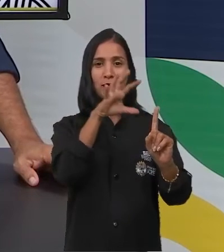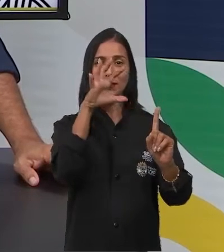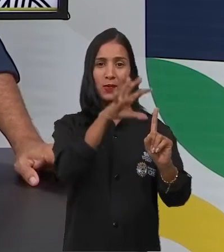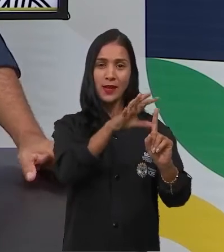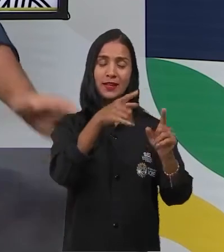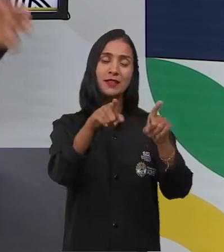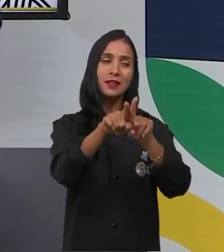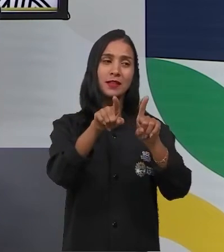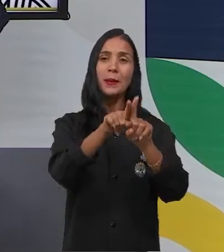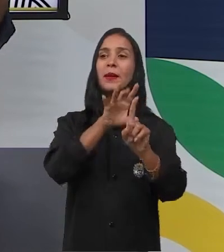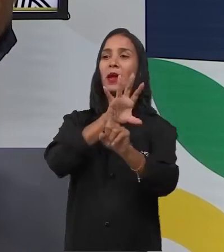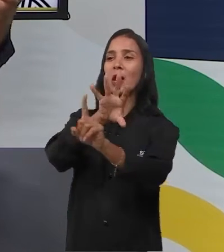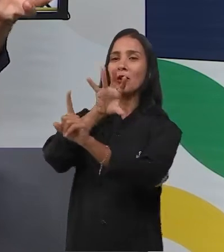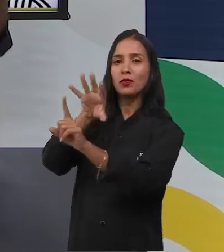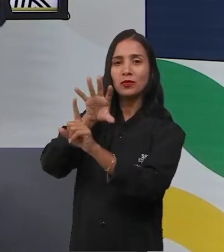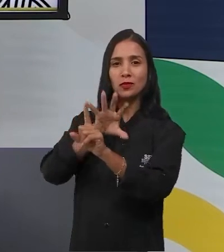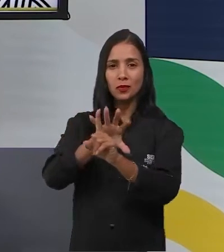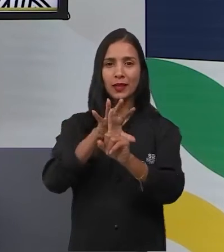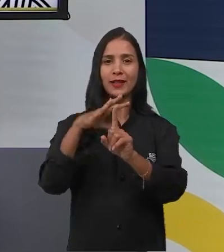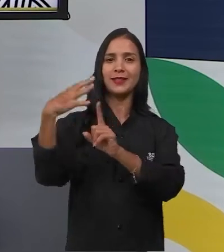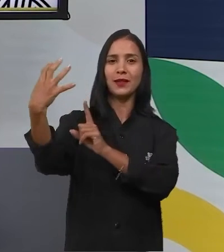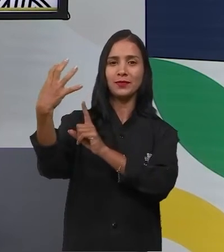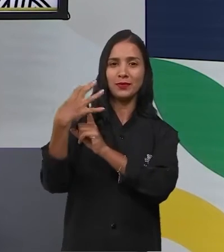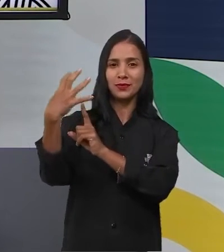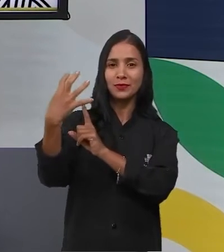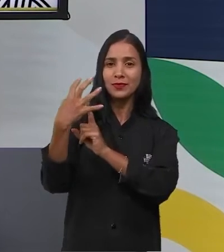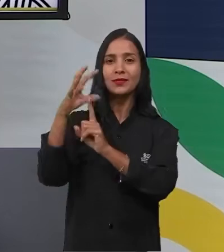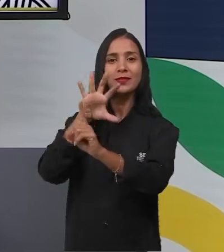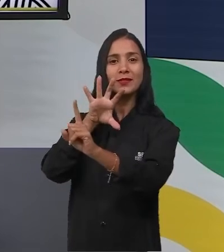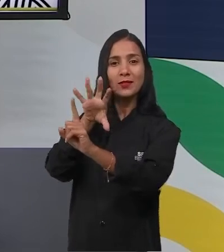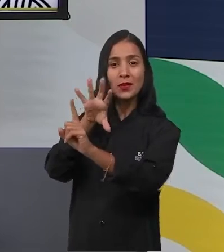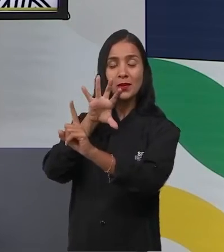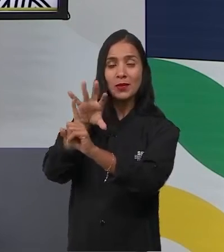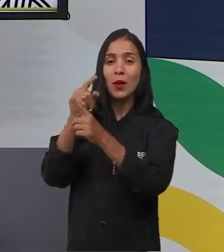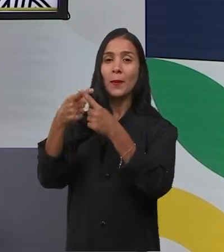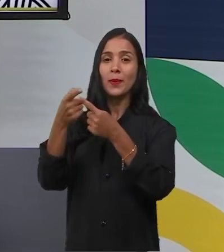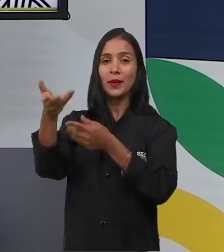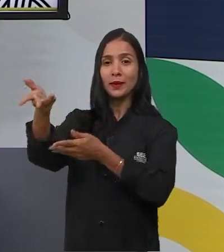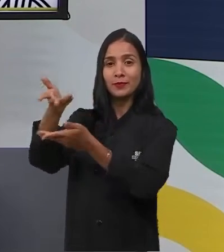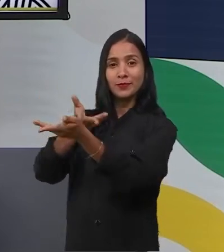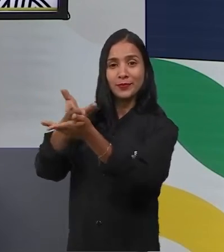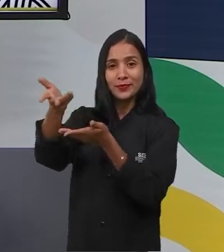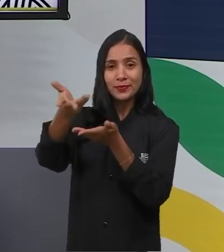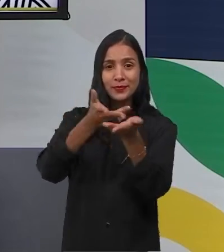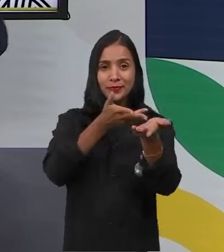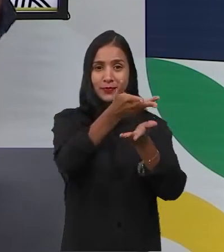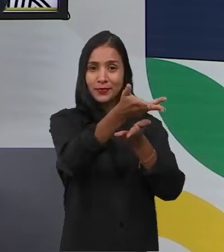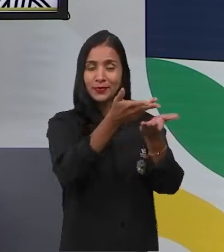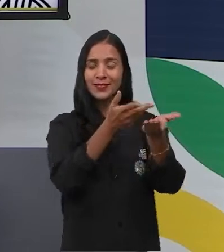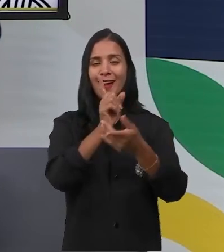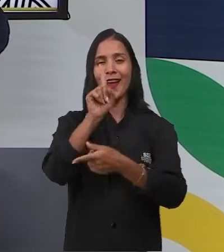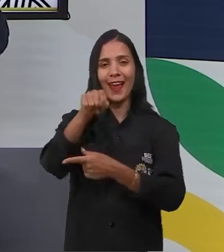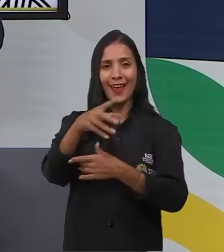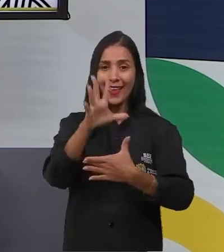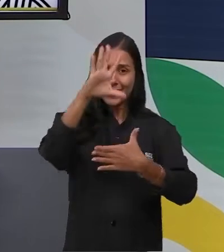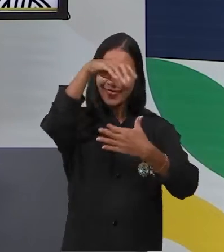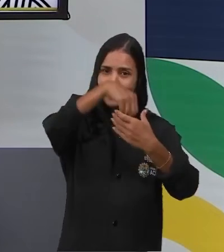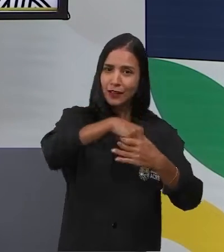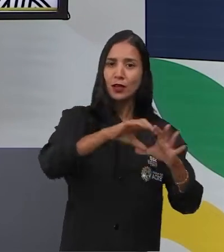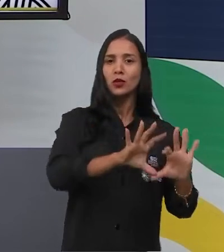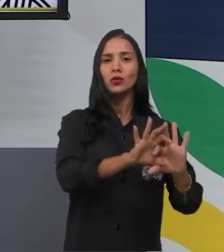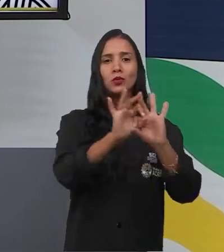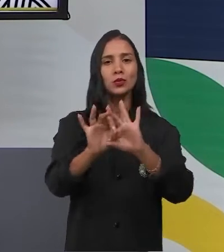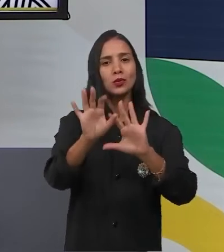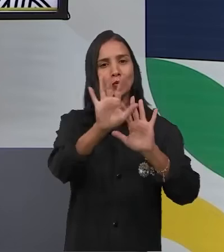influenciam também. Então, ela recebe, porque não é, como eu falei, não é à parte. É dentro de um contexto